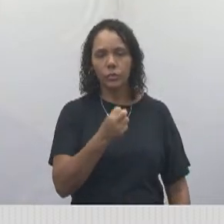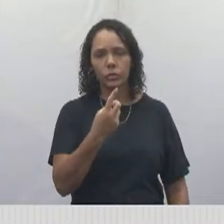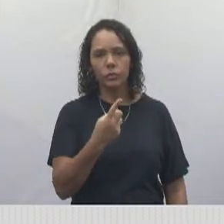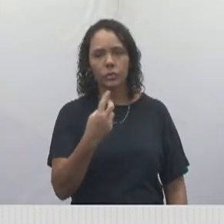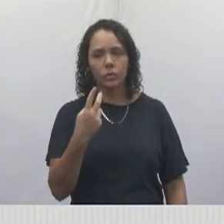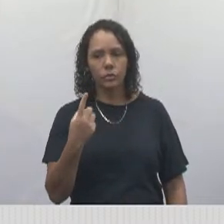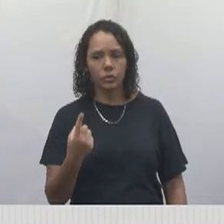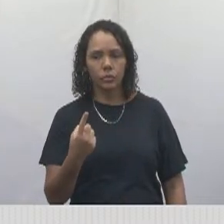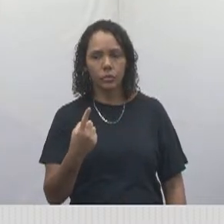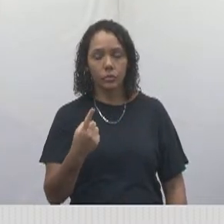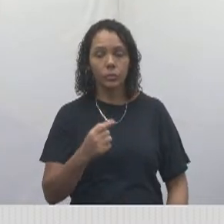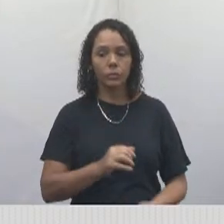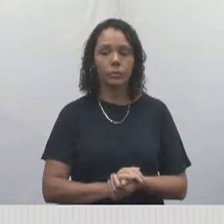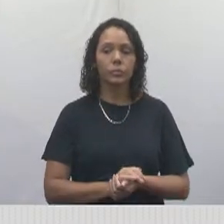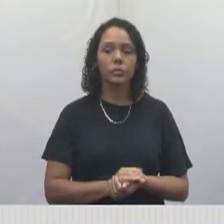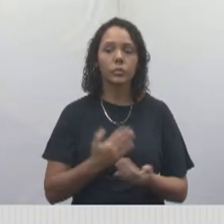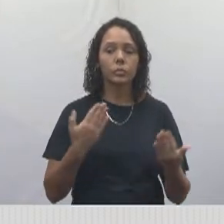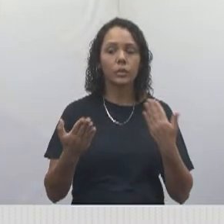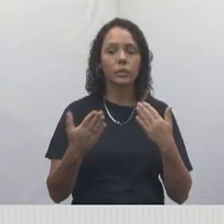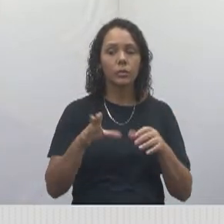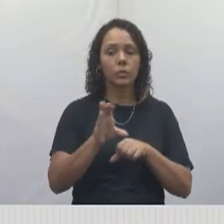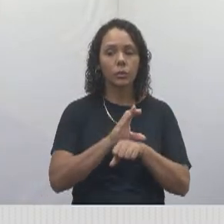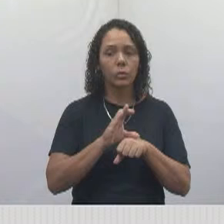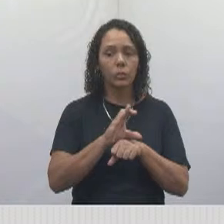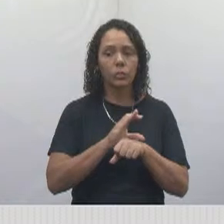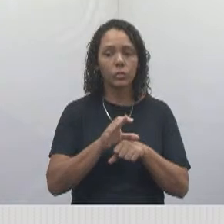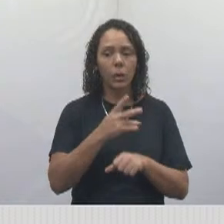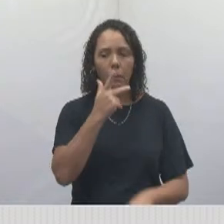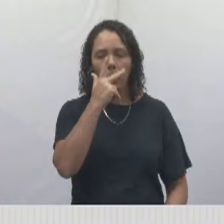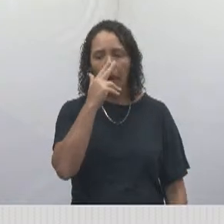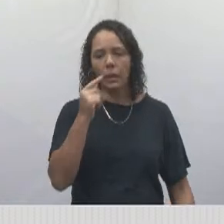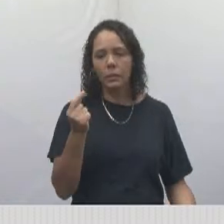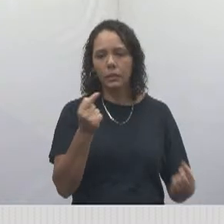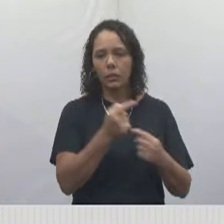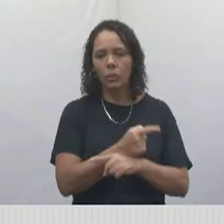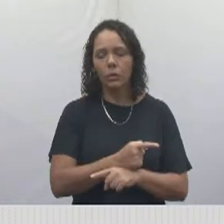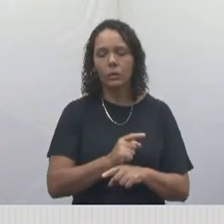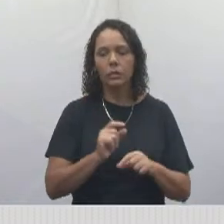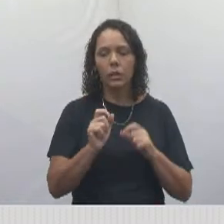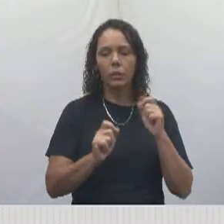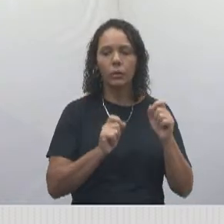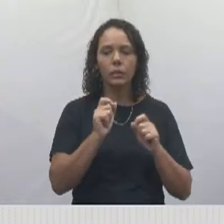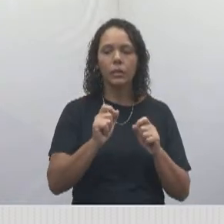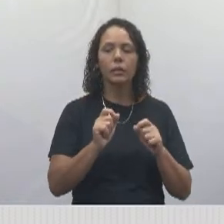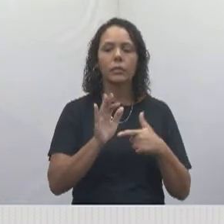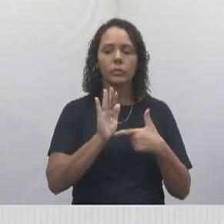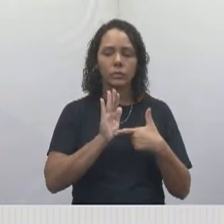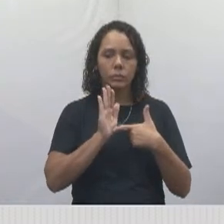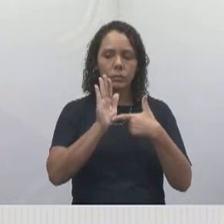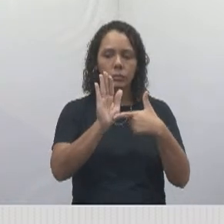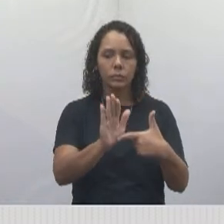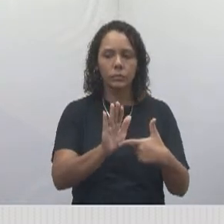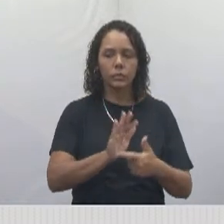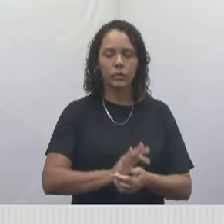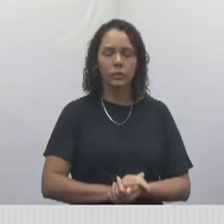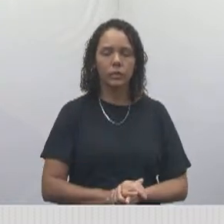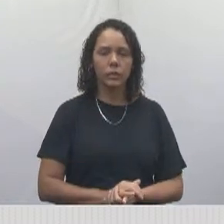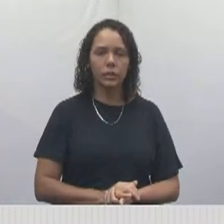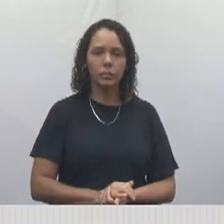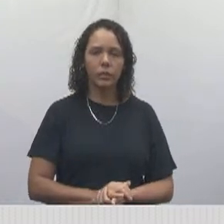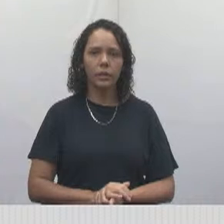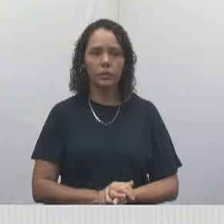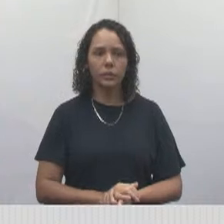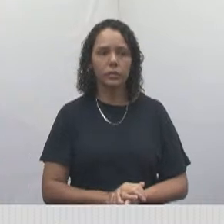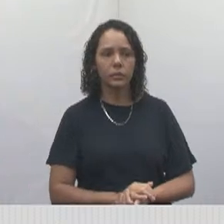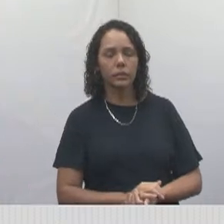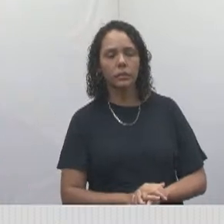os parâmetros constitucionais que levam ao parecer contrário? Exatamente estes. Pode passar o próximo, por favor?